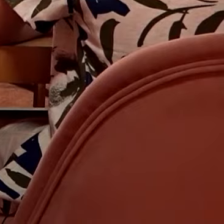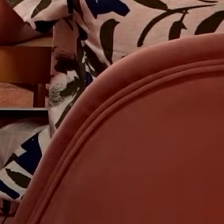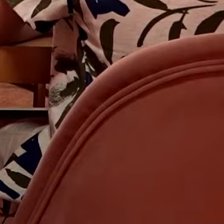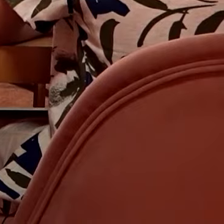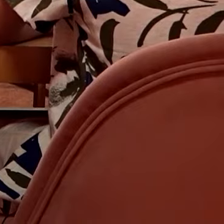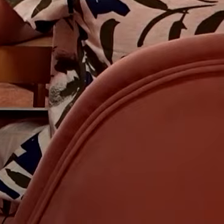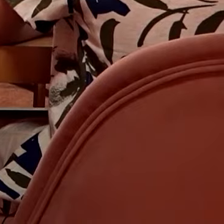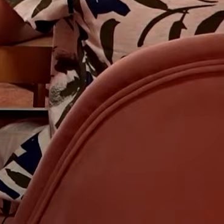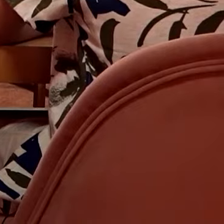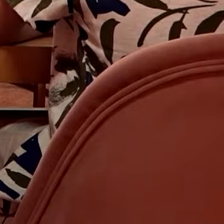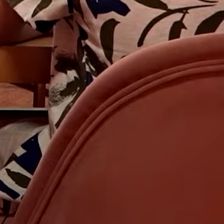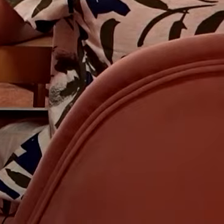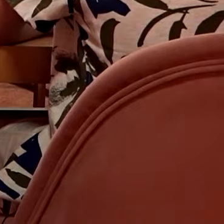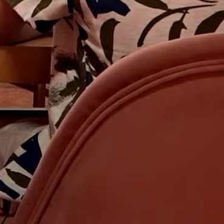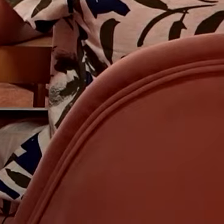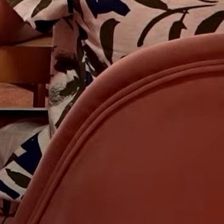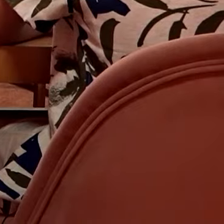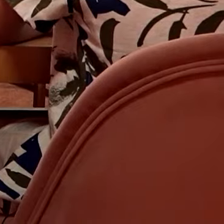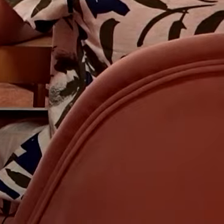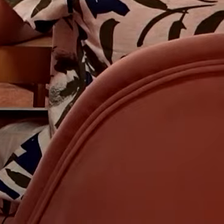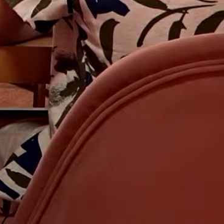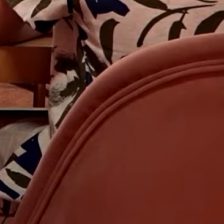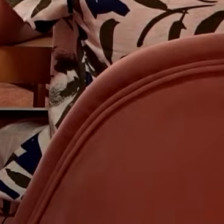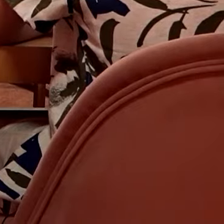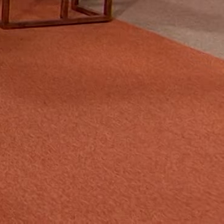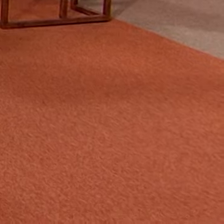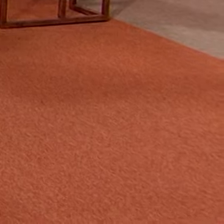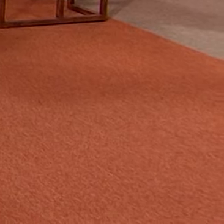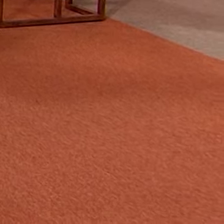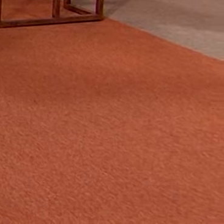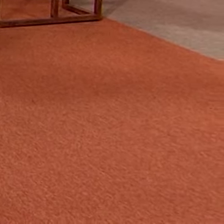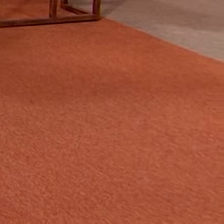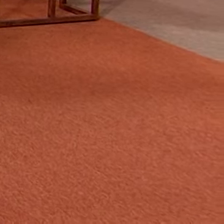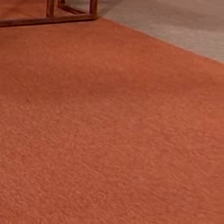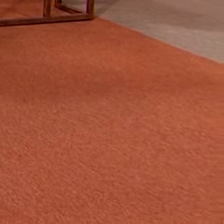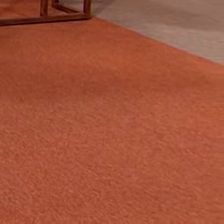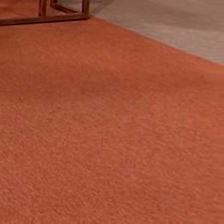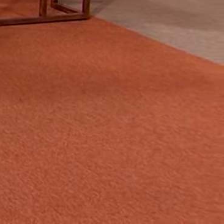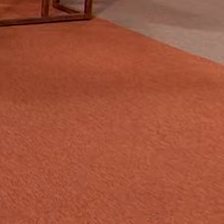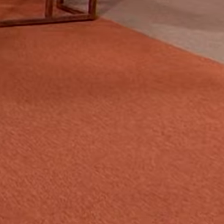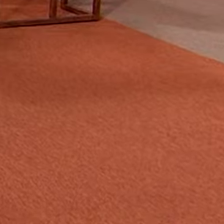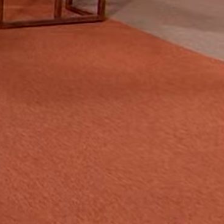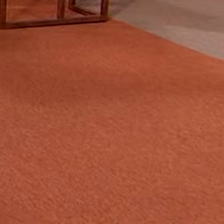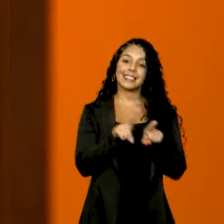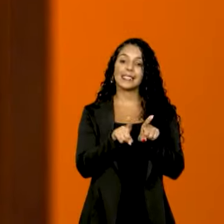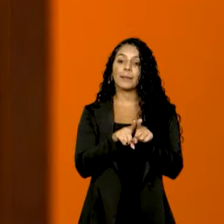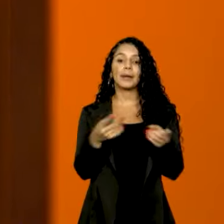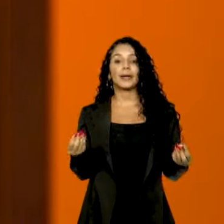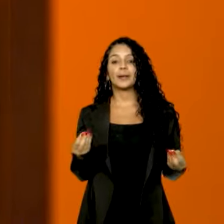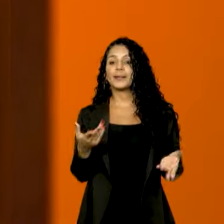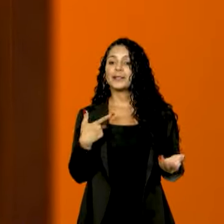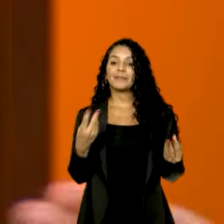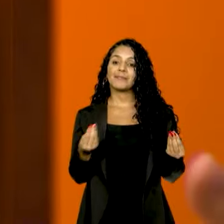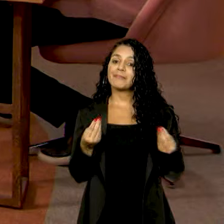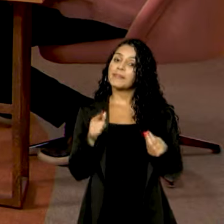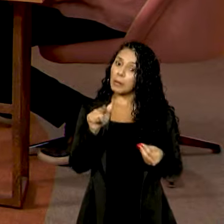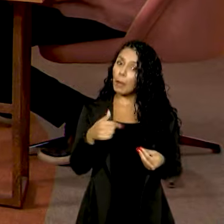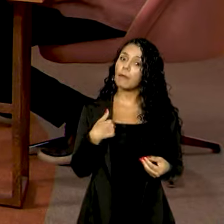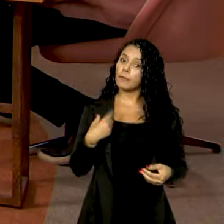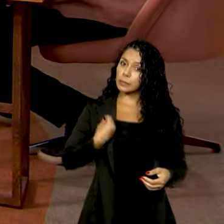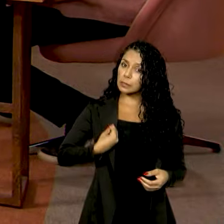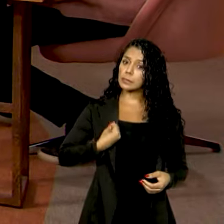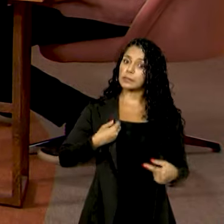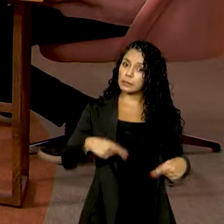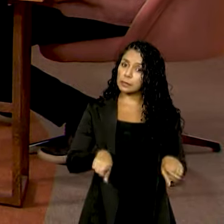cresci vendo, sabe? Cresci também já quase contemporâneo também com a Flávia, contigo, que é meu contemporâneo, vendo pontos. Mas você faz parte